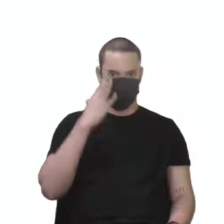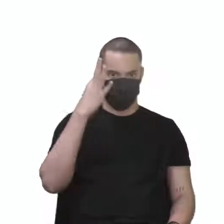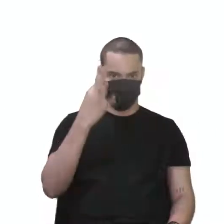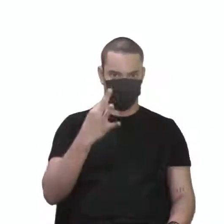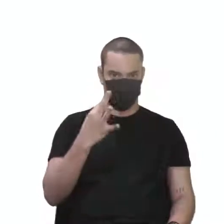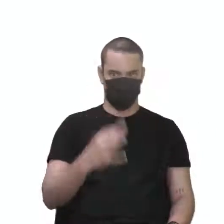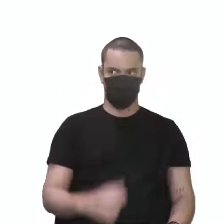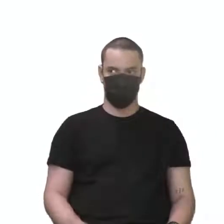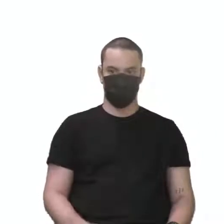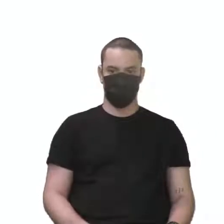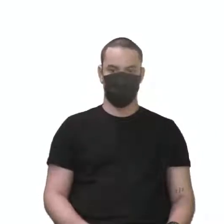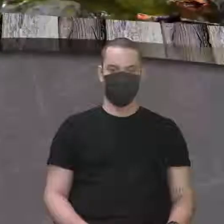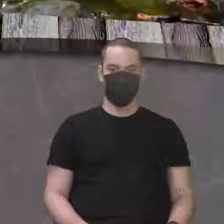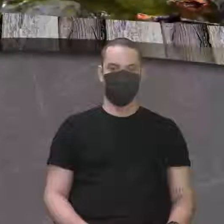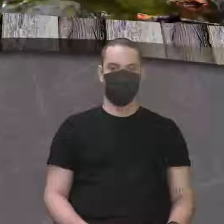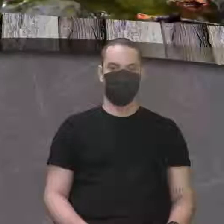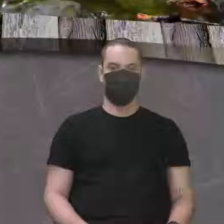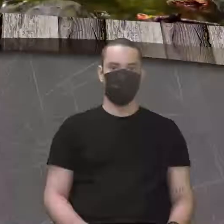mim.